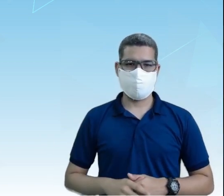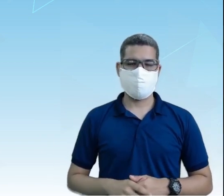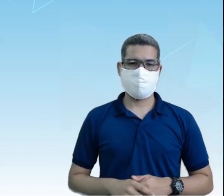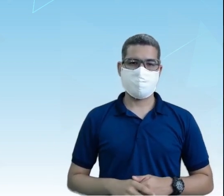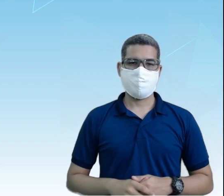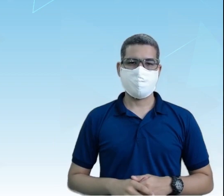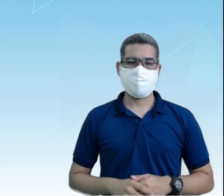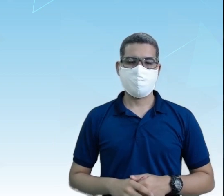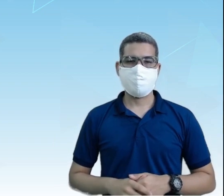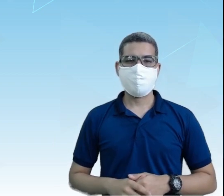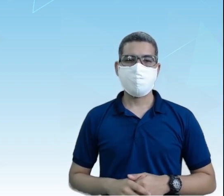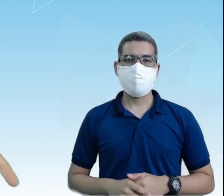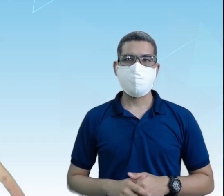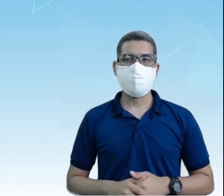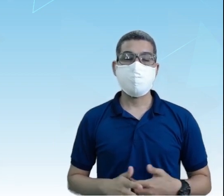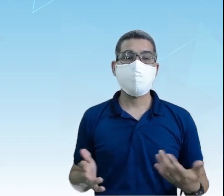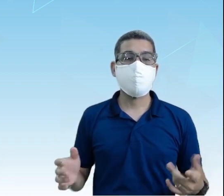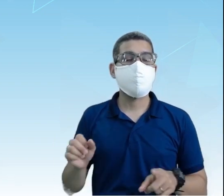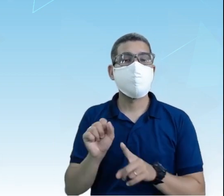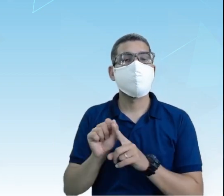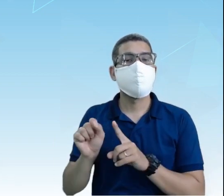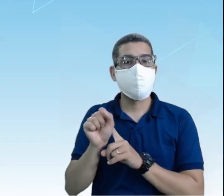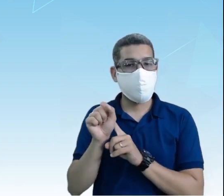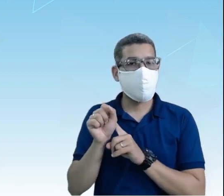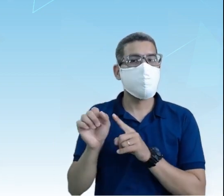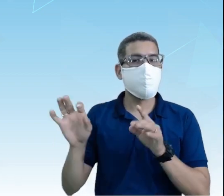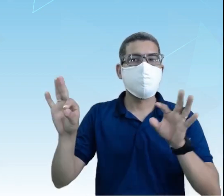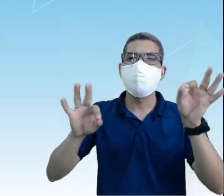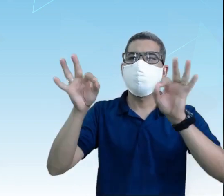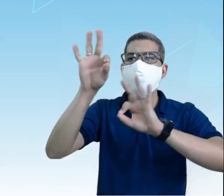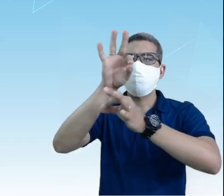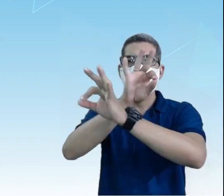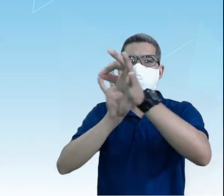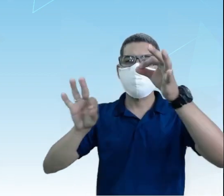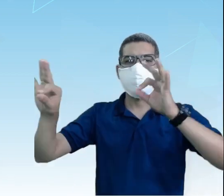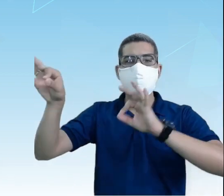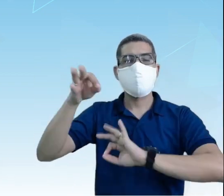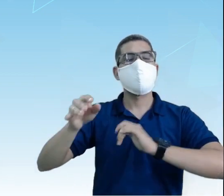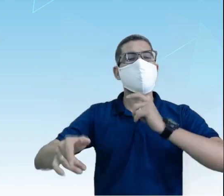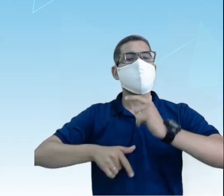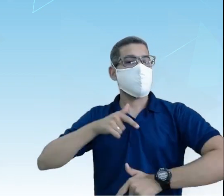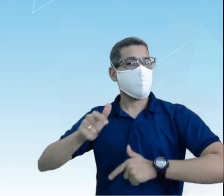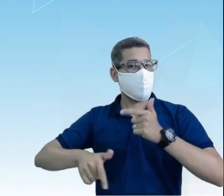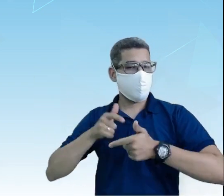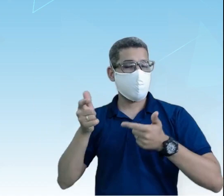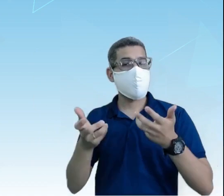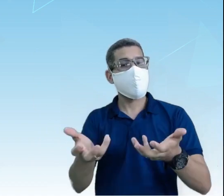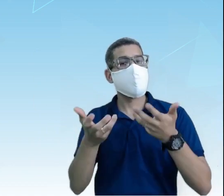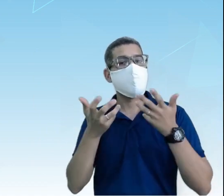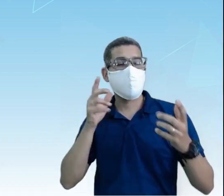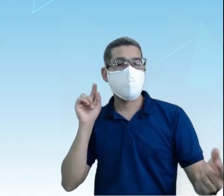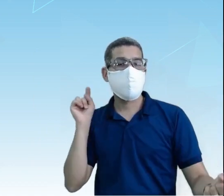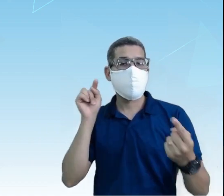zangão. E essa sociedade elas irão trabalhar em prol ali de um